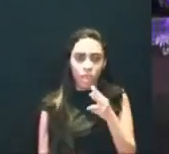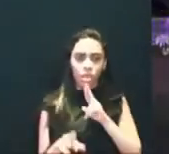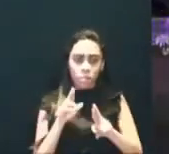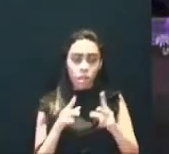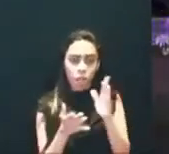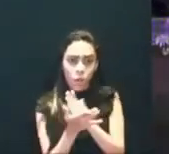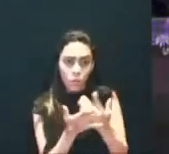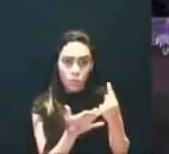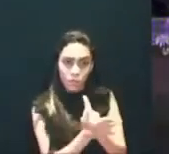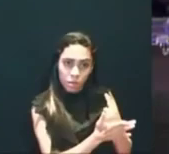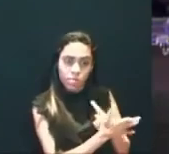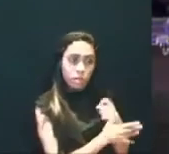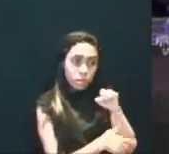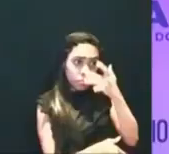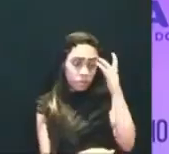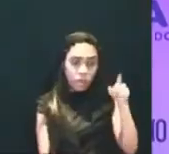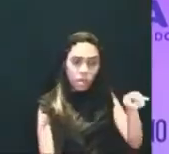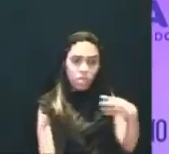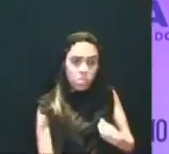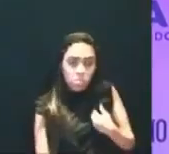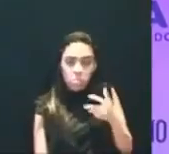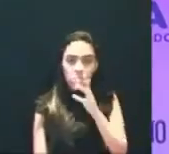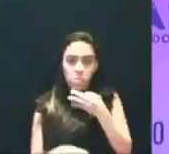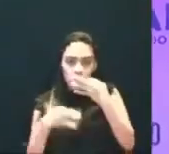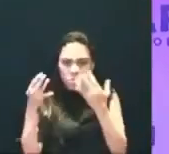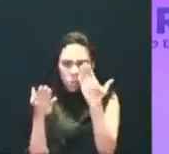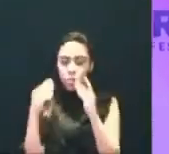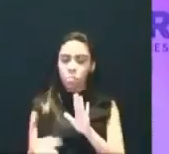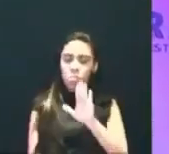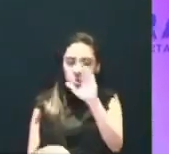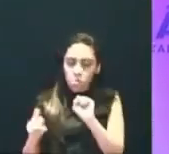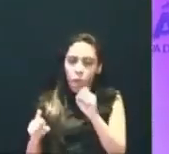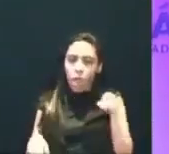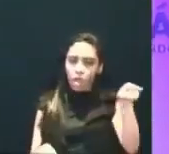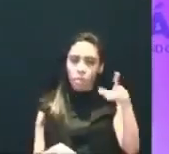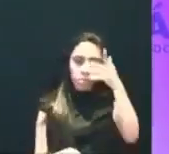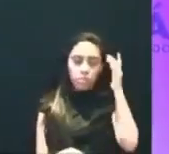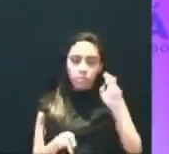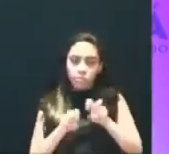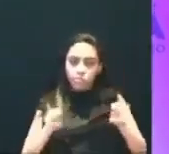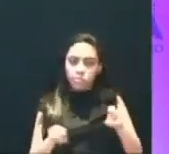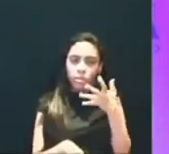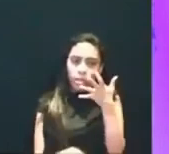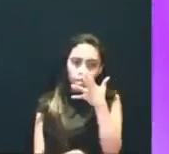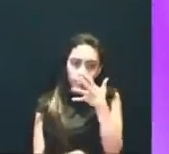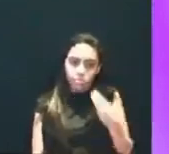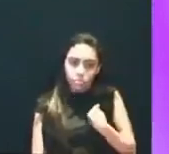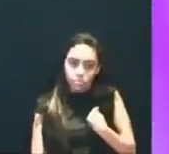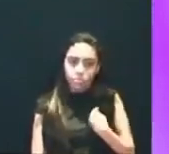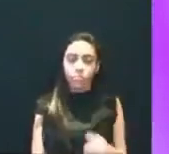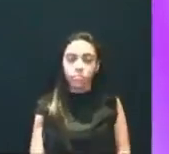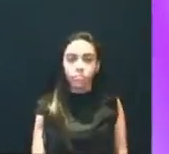responder alguma pergunta que, porventura, possa surgir aqui dos nossos convidados que estão aqui